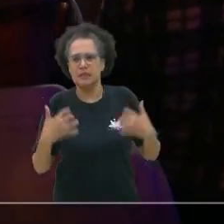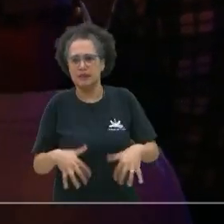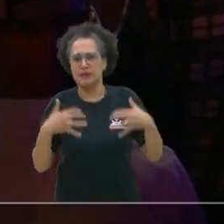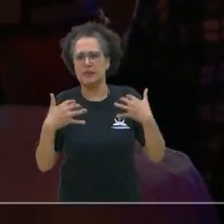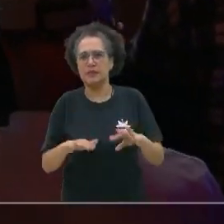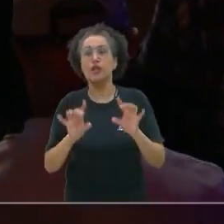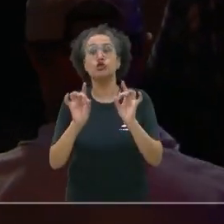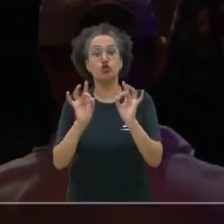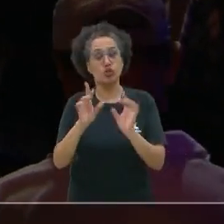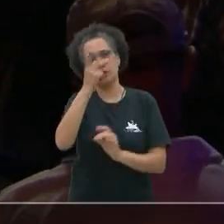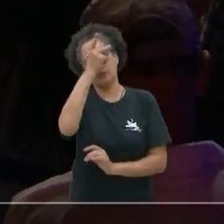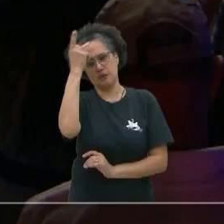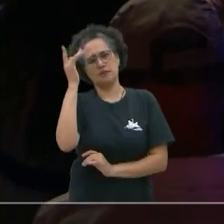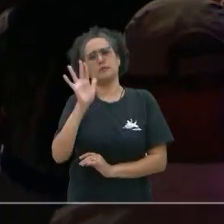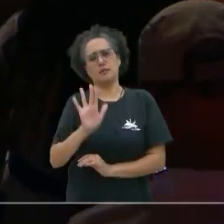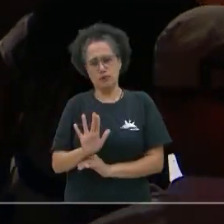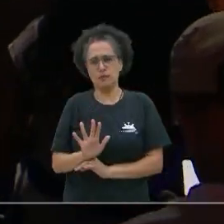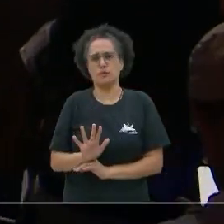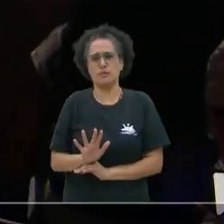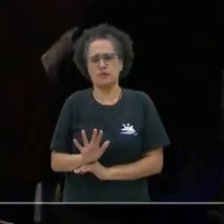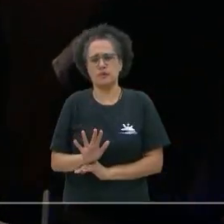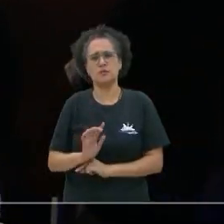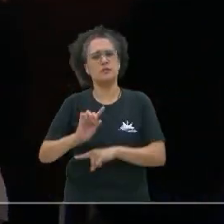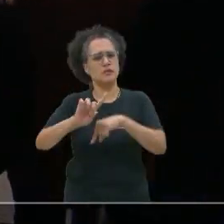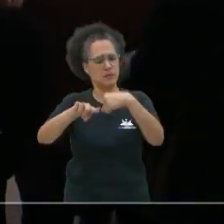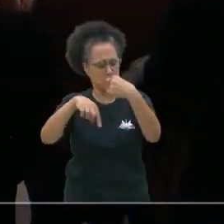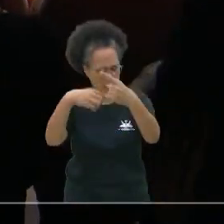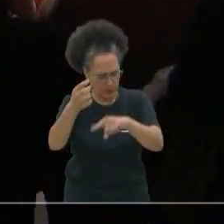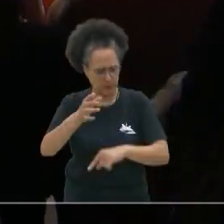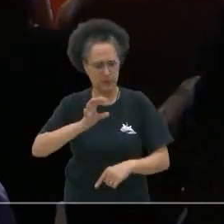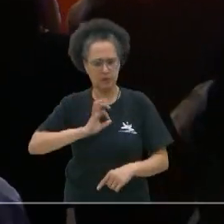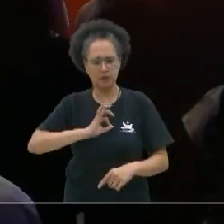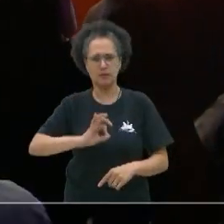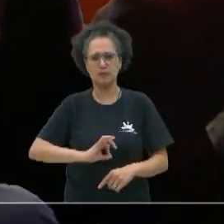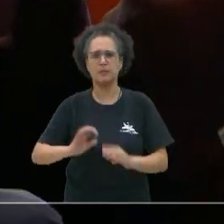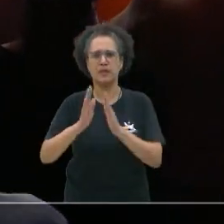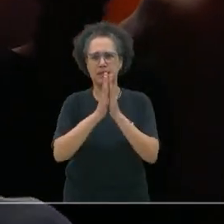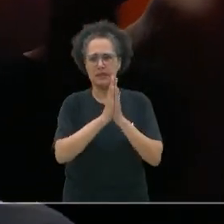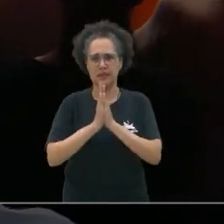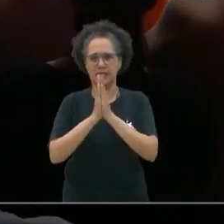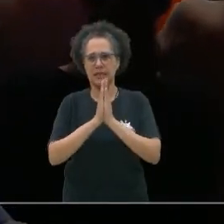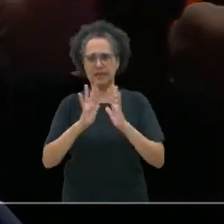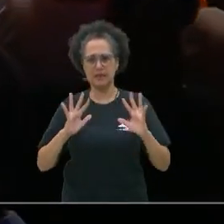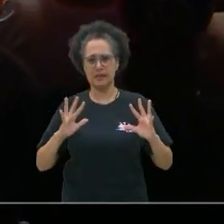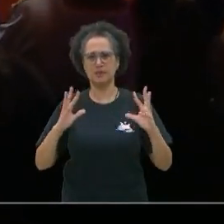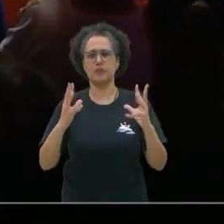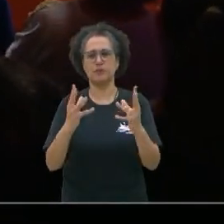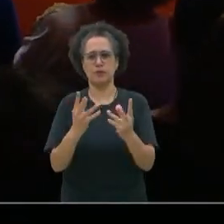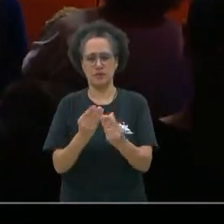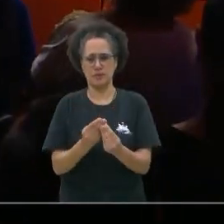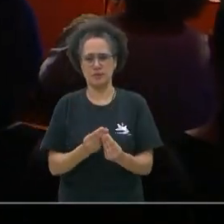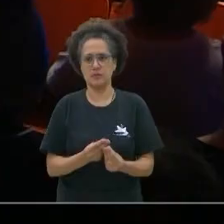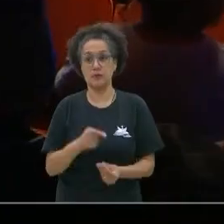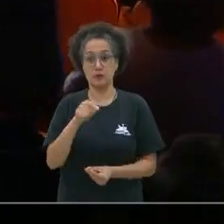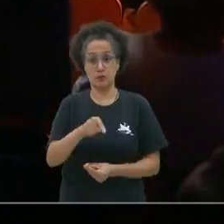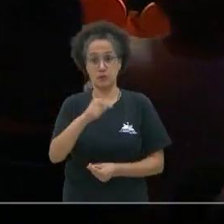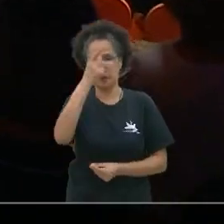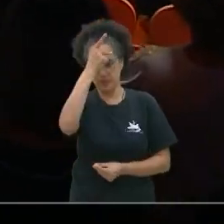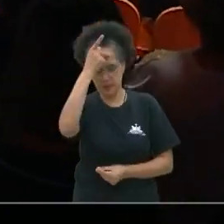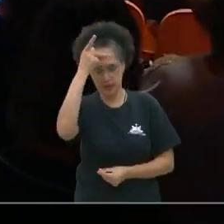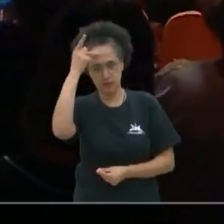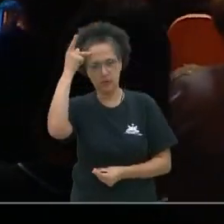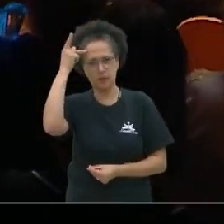Somente essas pessoas. Depois o padre vai rezar por todos, senão vem todo mundo, né, padre? Só essas pessoas que estão